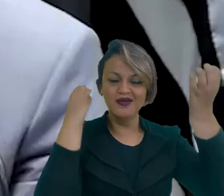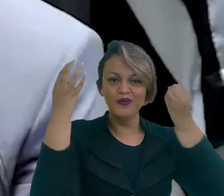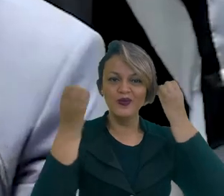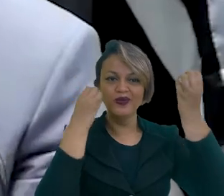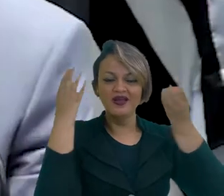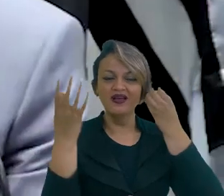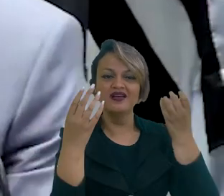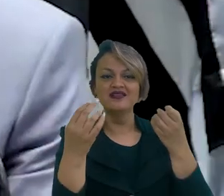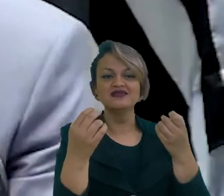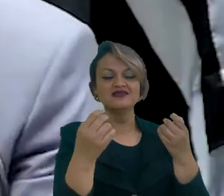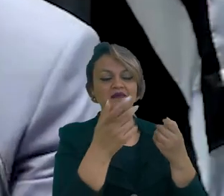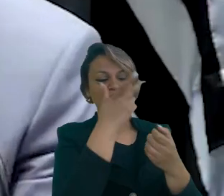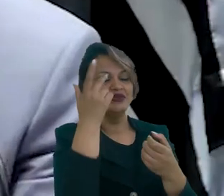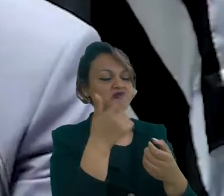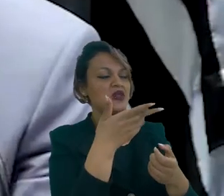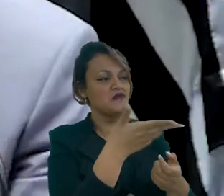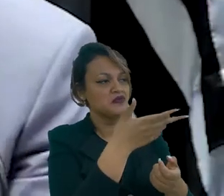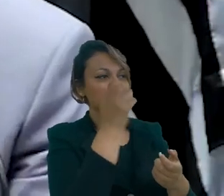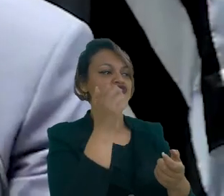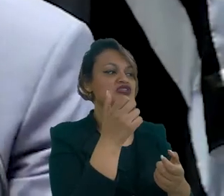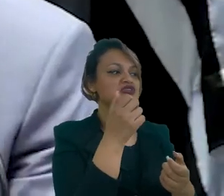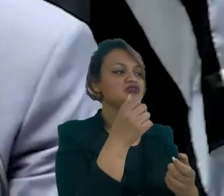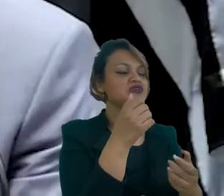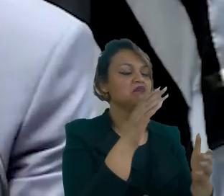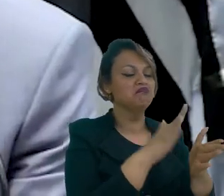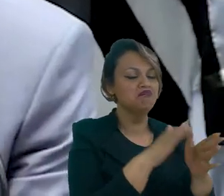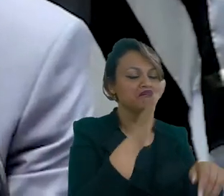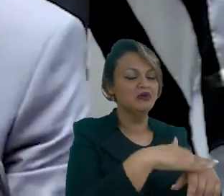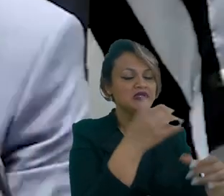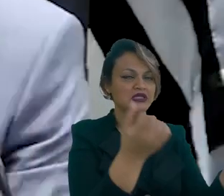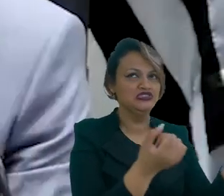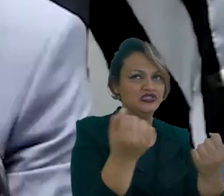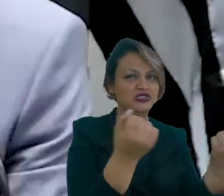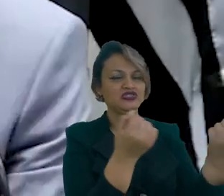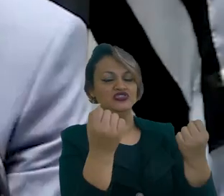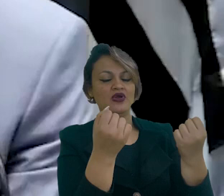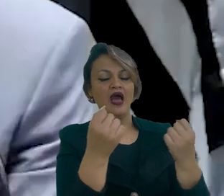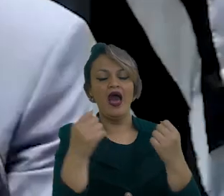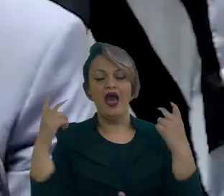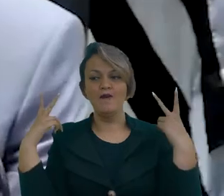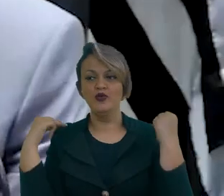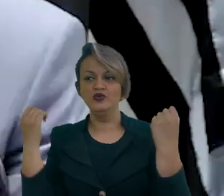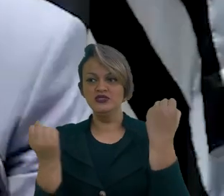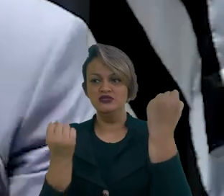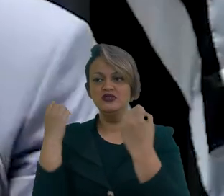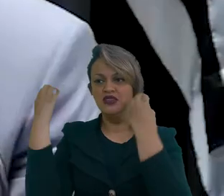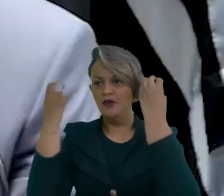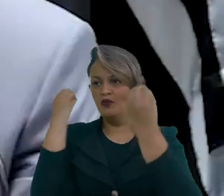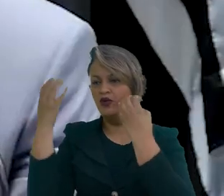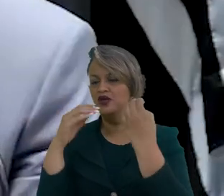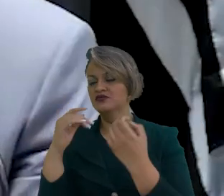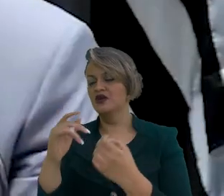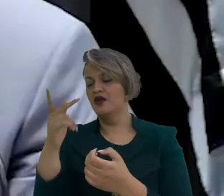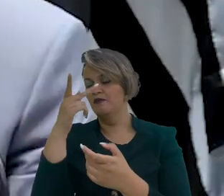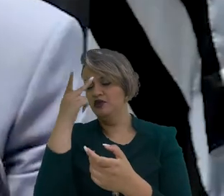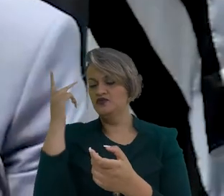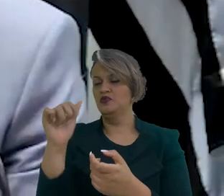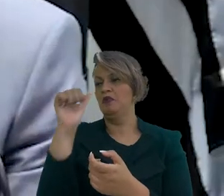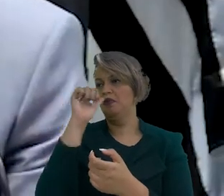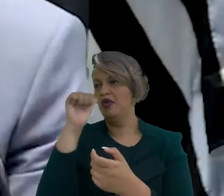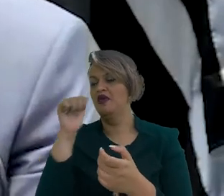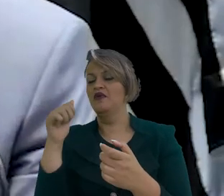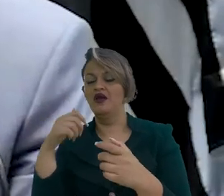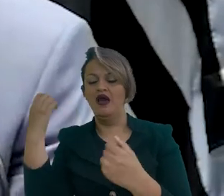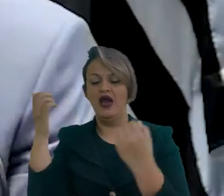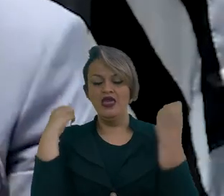né ambulância a pessoa levante daí a pessoa foi dirigir daí o motorista tava bêbada daí a ambulância bateu